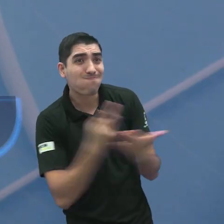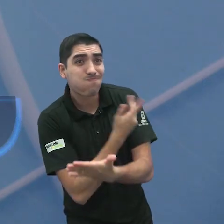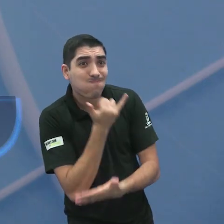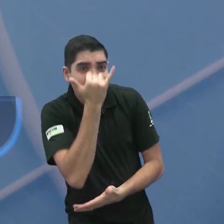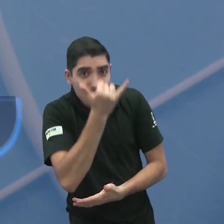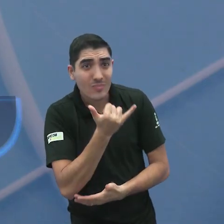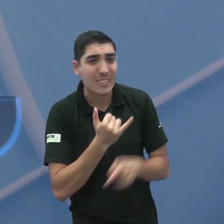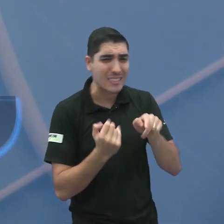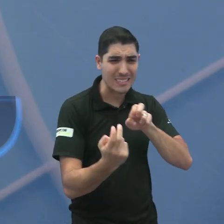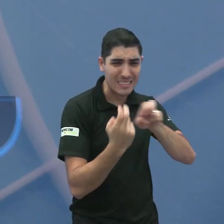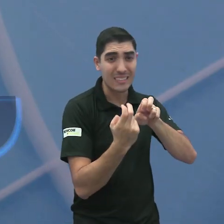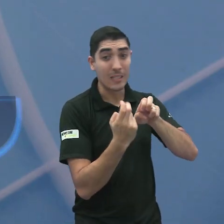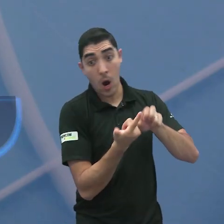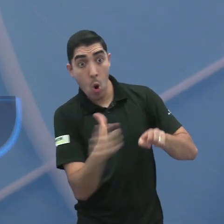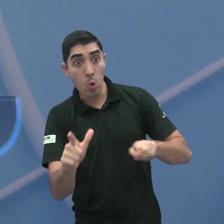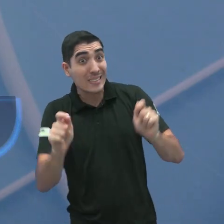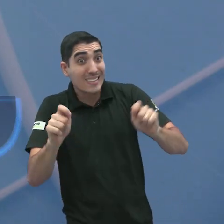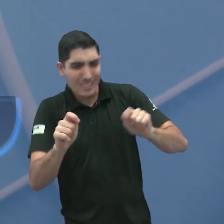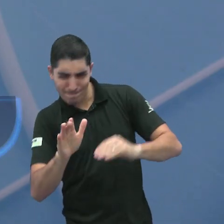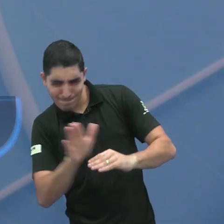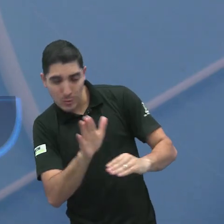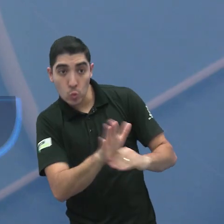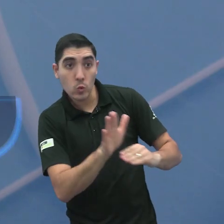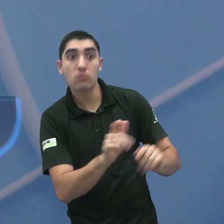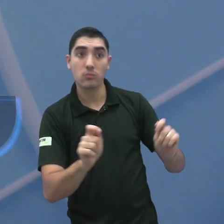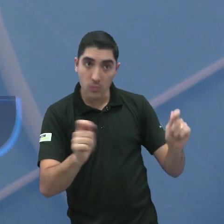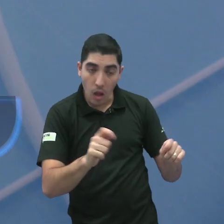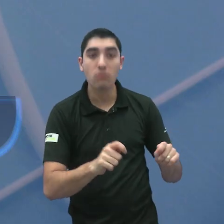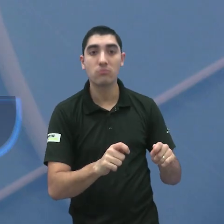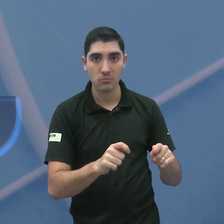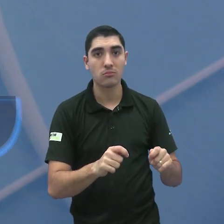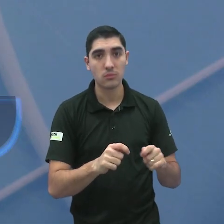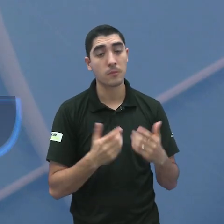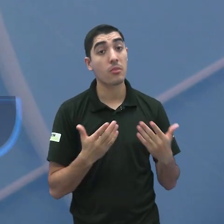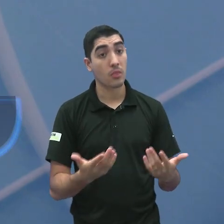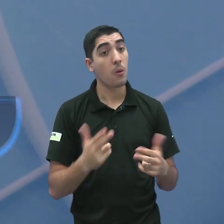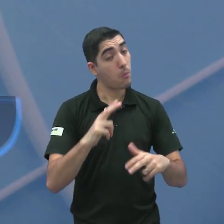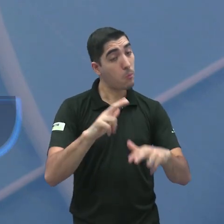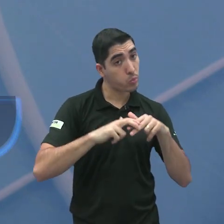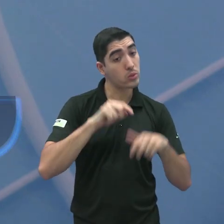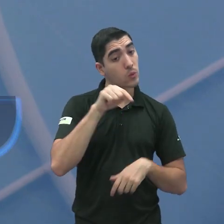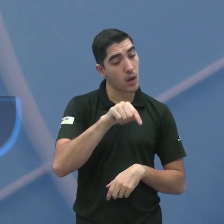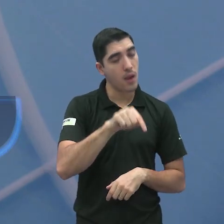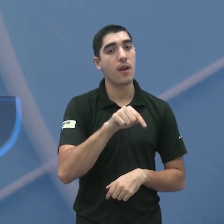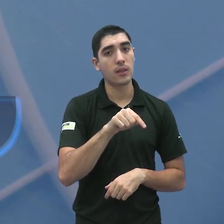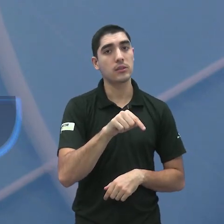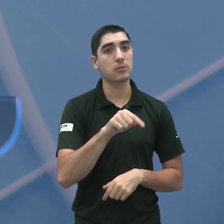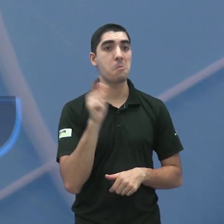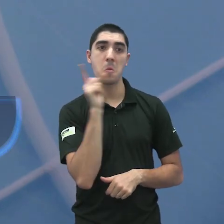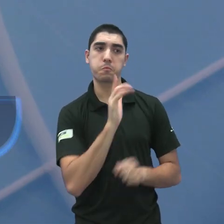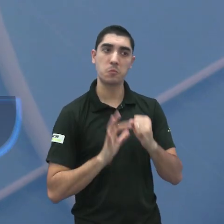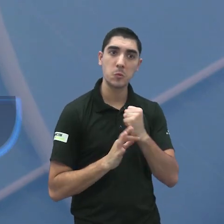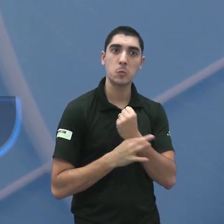falha, a outra opera, né? Sempre trabalha em redundância. Isso faz com que o transporte seja bem